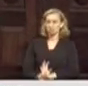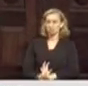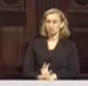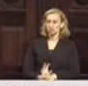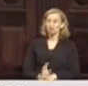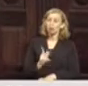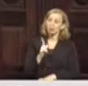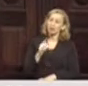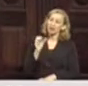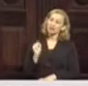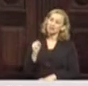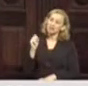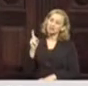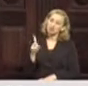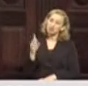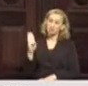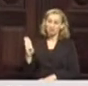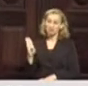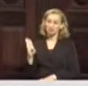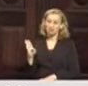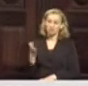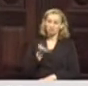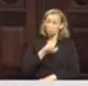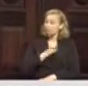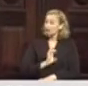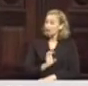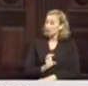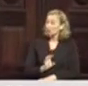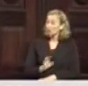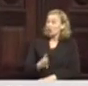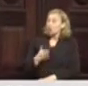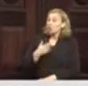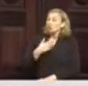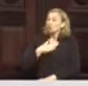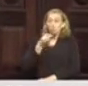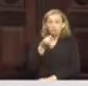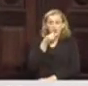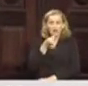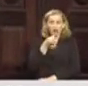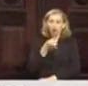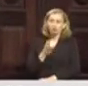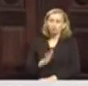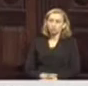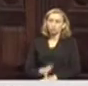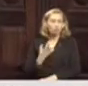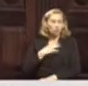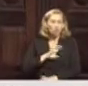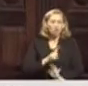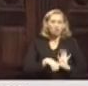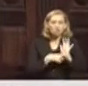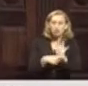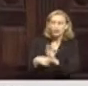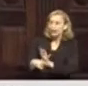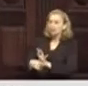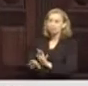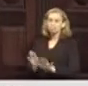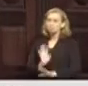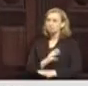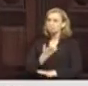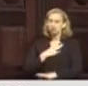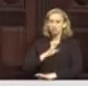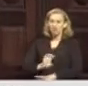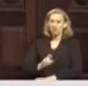PSDB. Esta é a minha posição. Não sou dono do partido, não